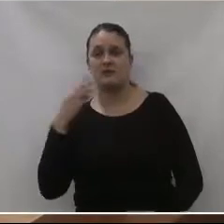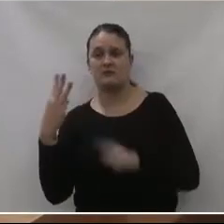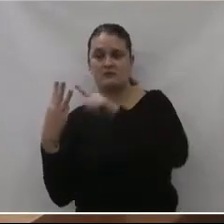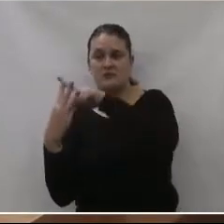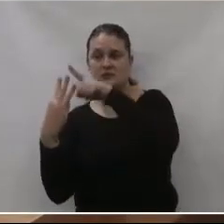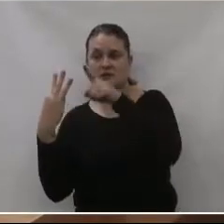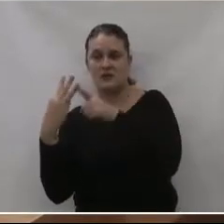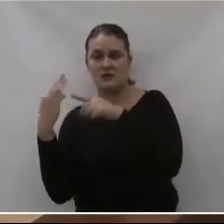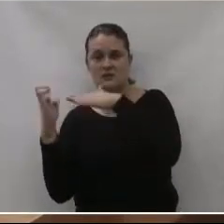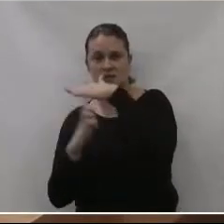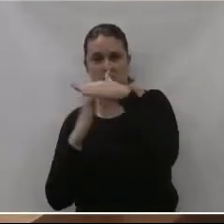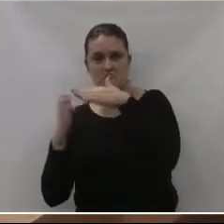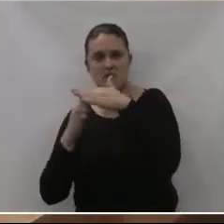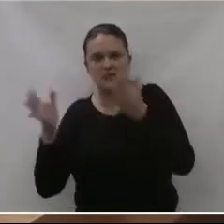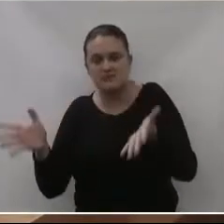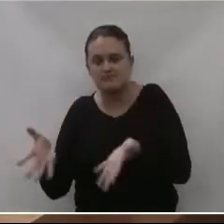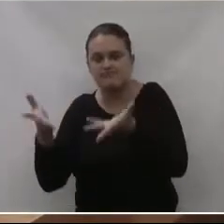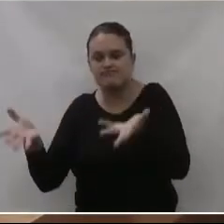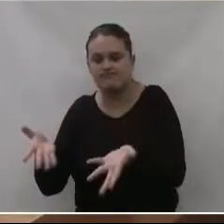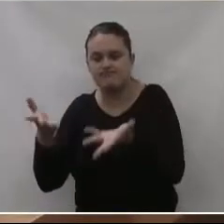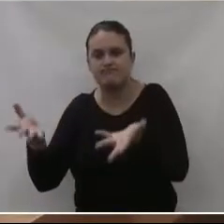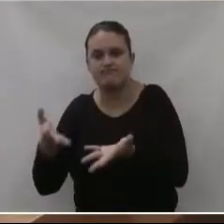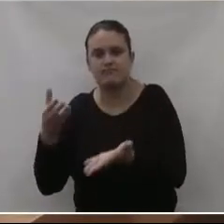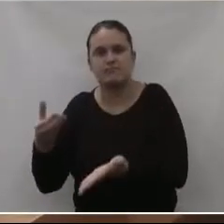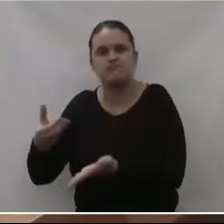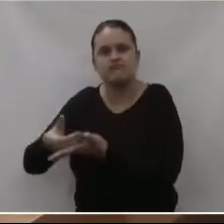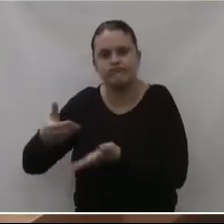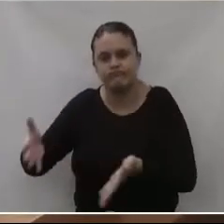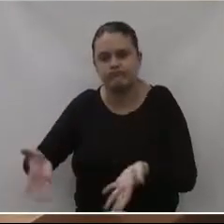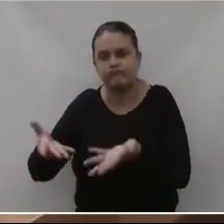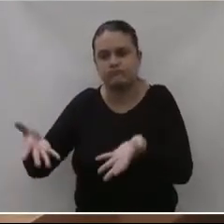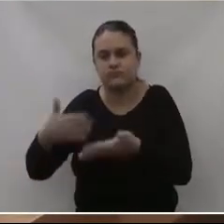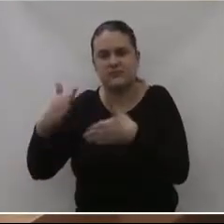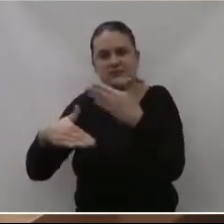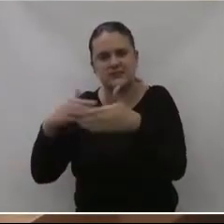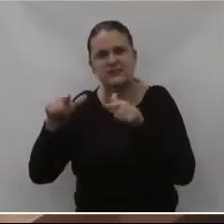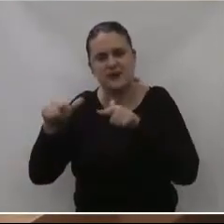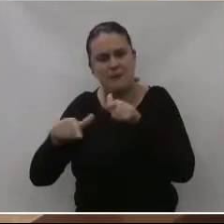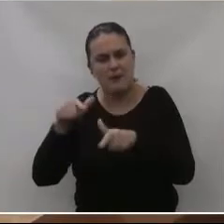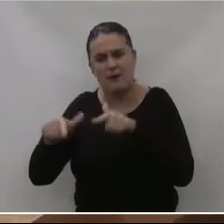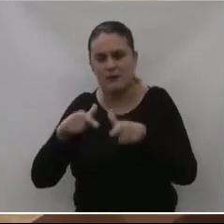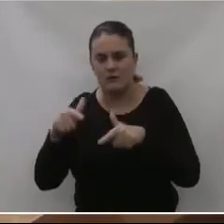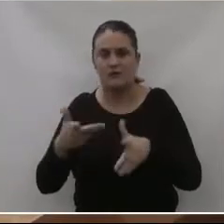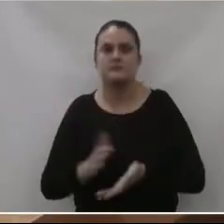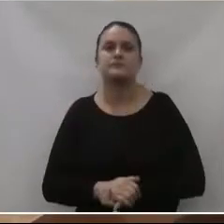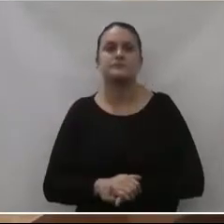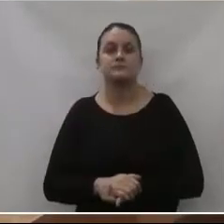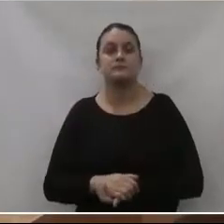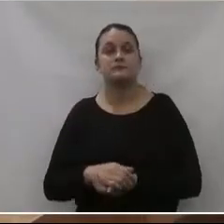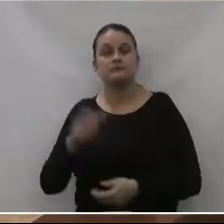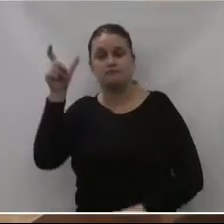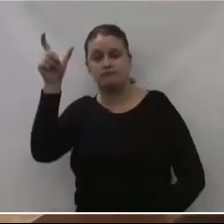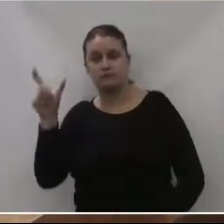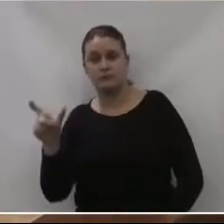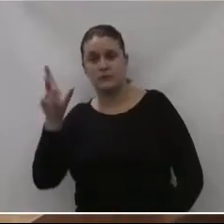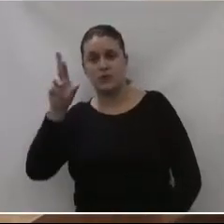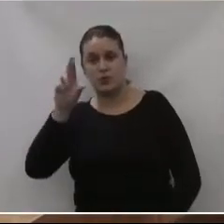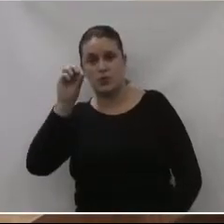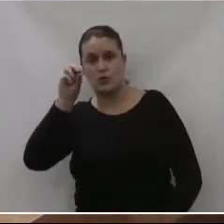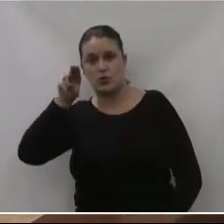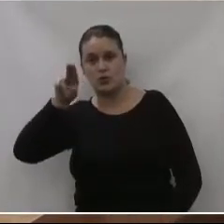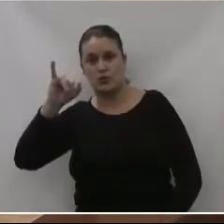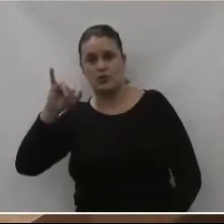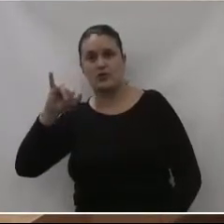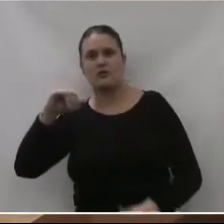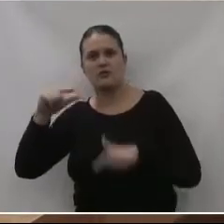investimento e eles trabalhando com os ensinamentos. Rony, filho, formado em